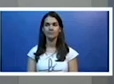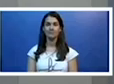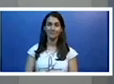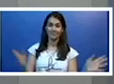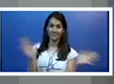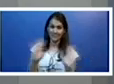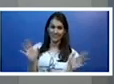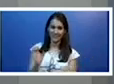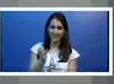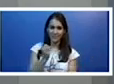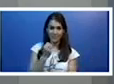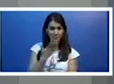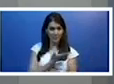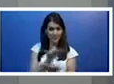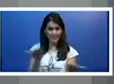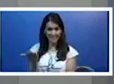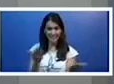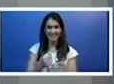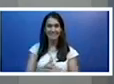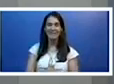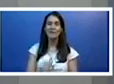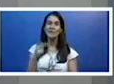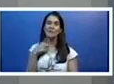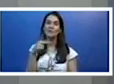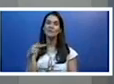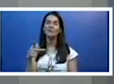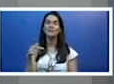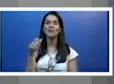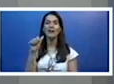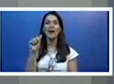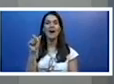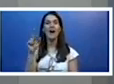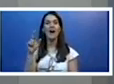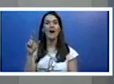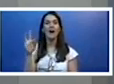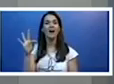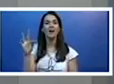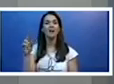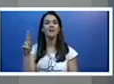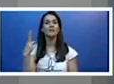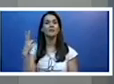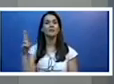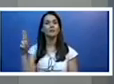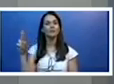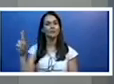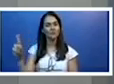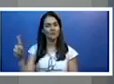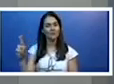Olá, tudo bem com vocês? Eu sou o professor Arthur, sejam bem-vindos a mais uma aula de matemática.